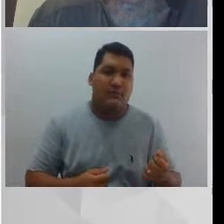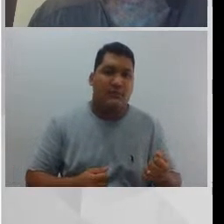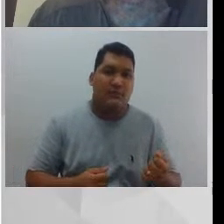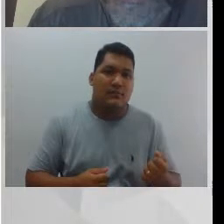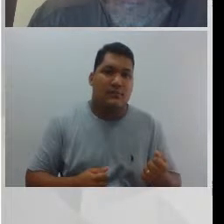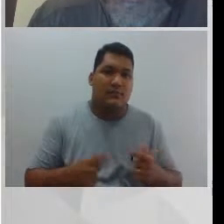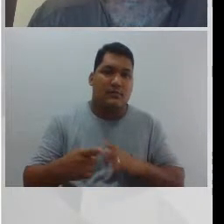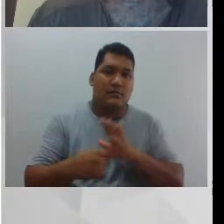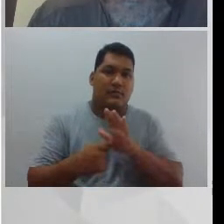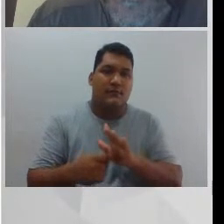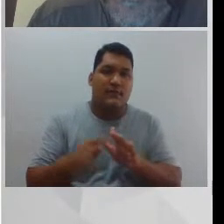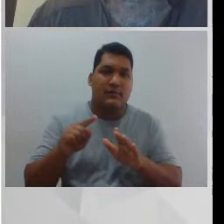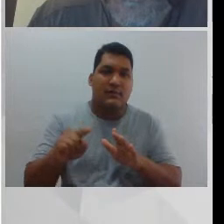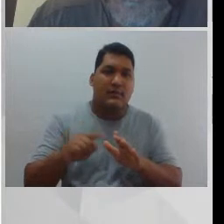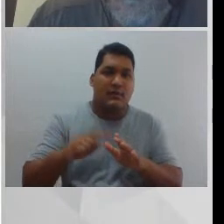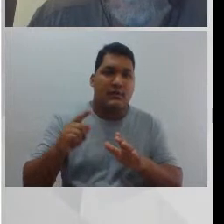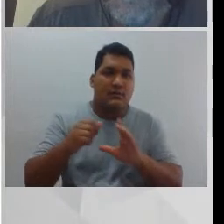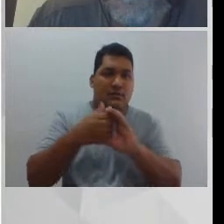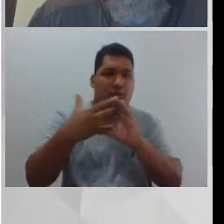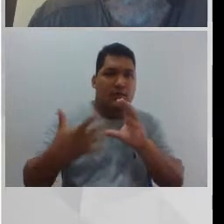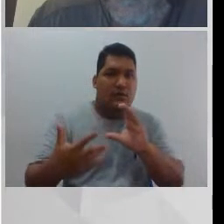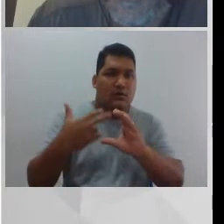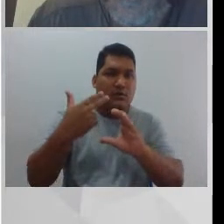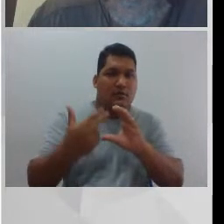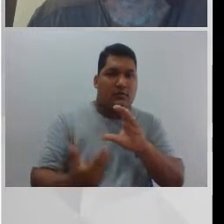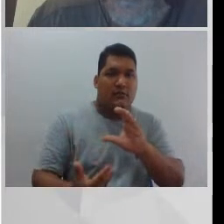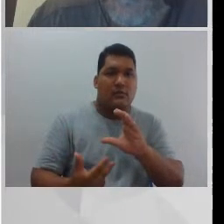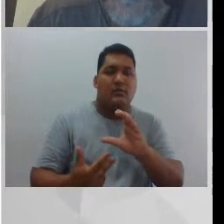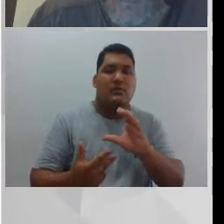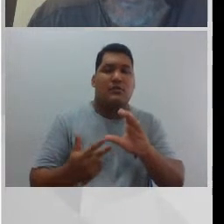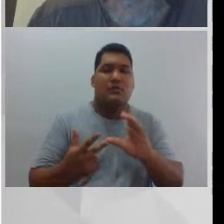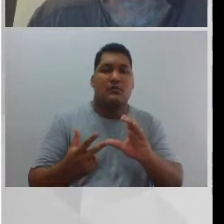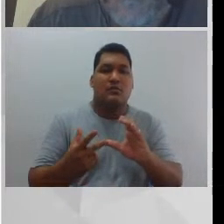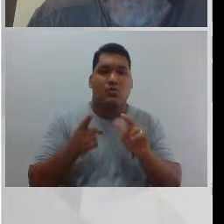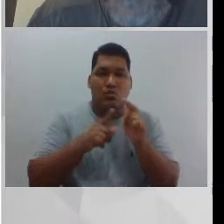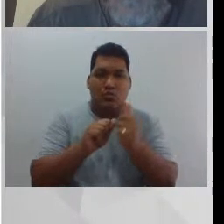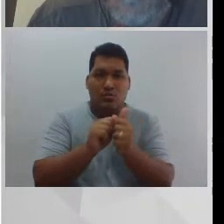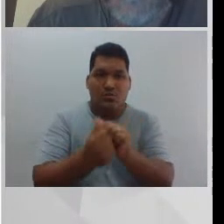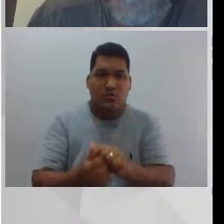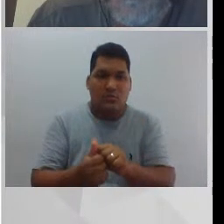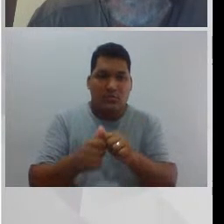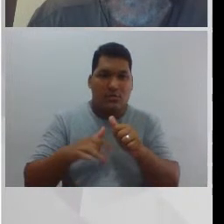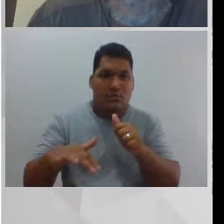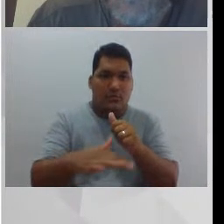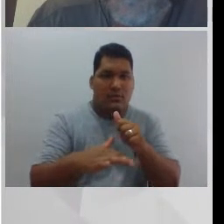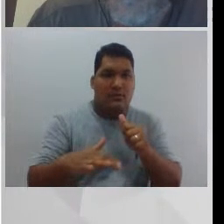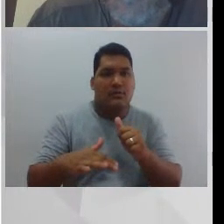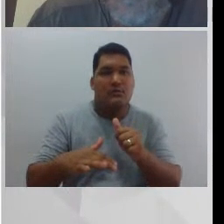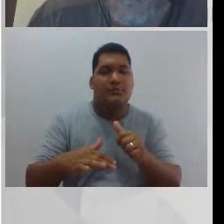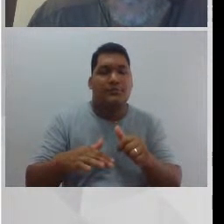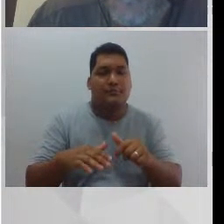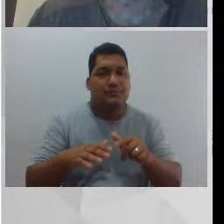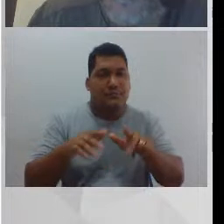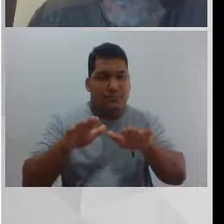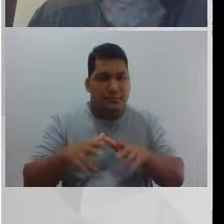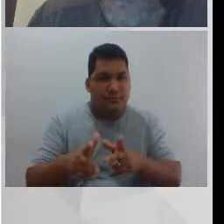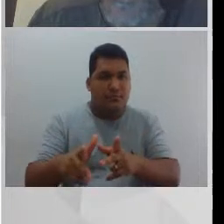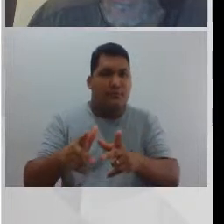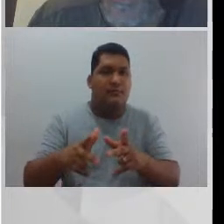as características de boa adaptação ao ambiente permaneçam, né, na próxima